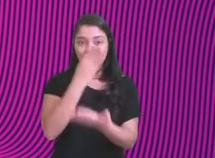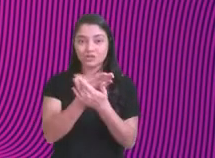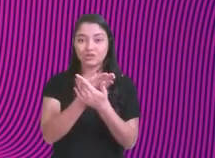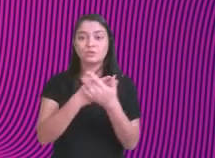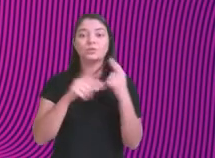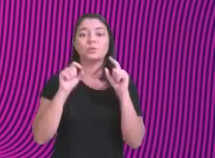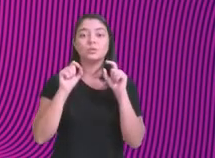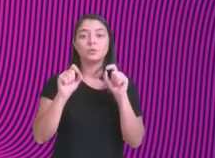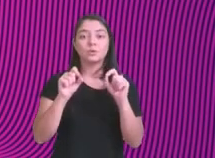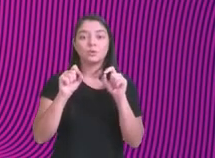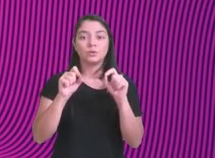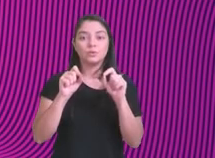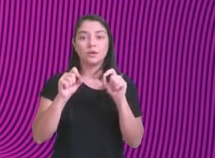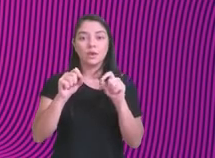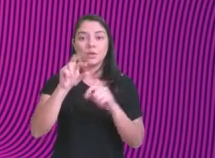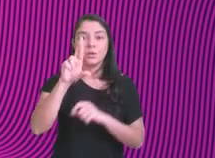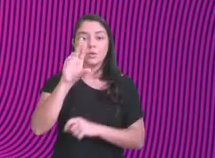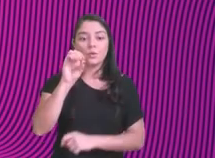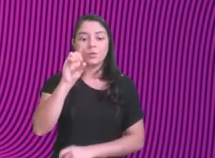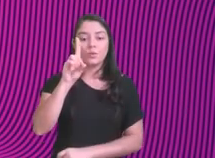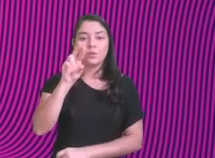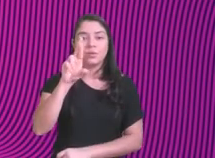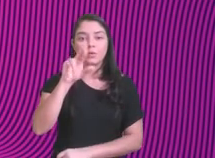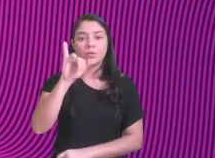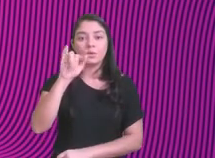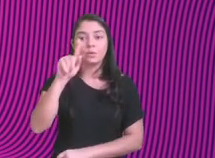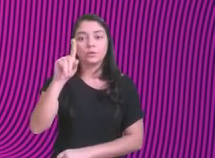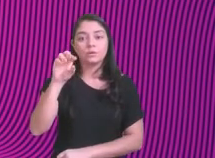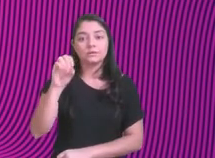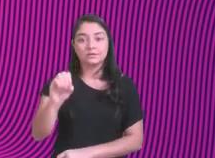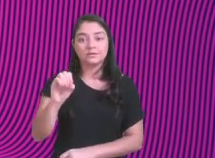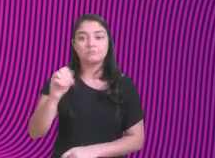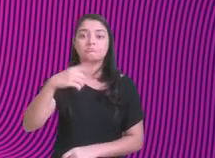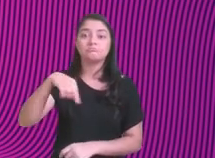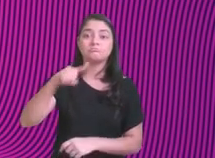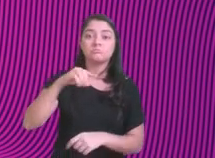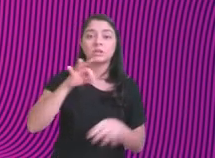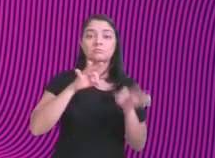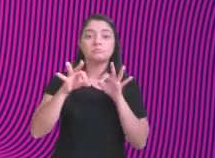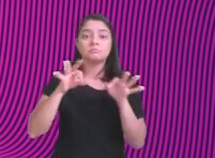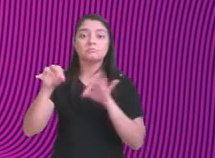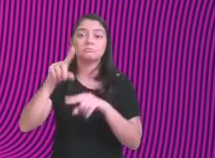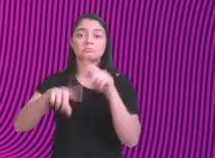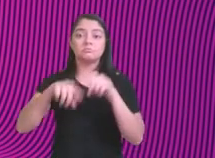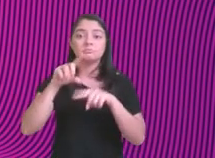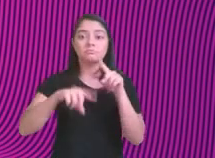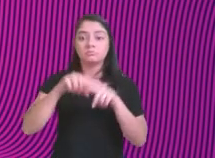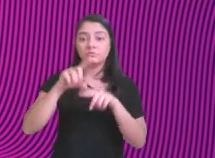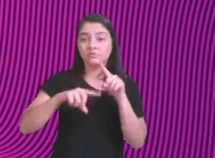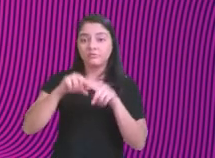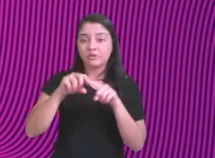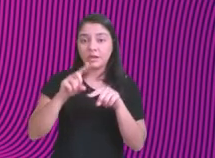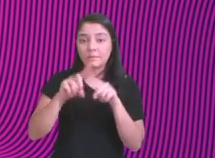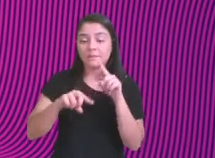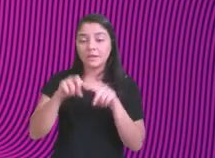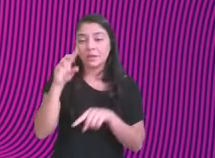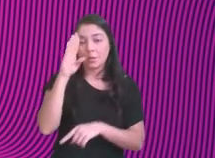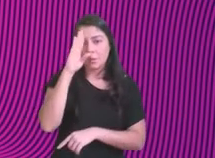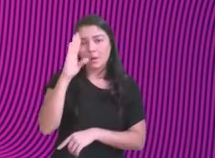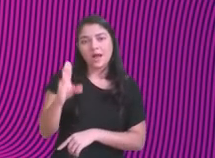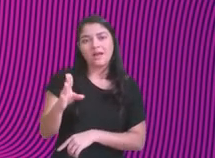similar, porque ele também tem utilizado a ferramenta quase de forma rotineira, não é,